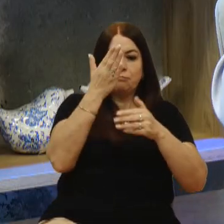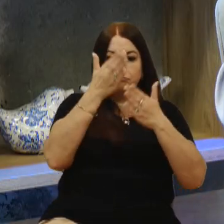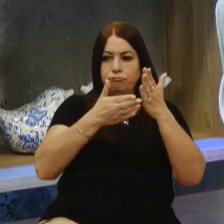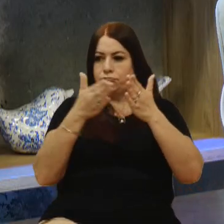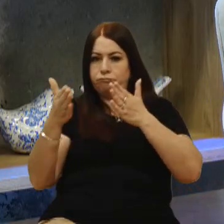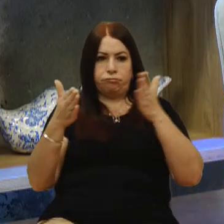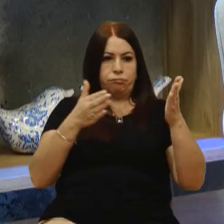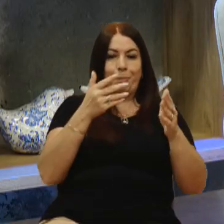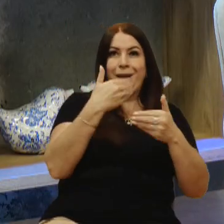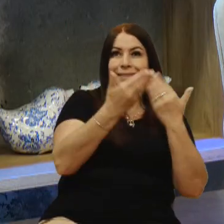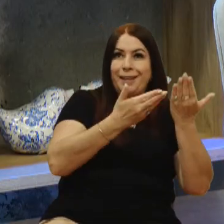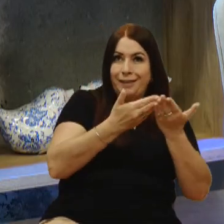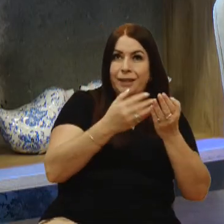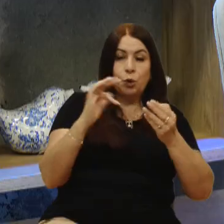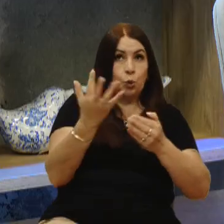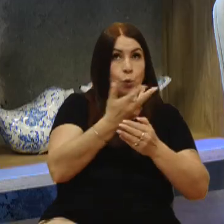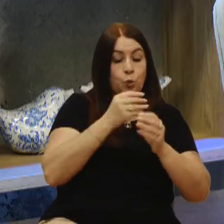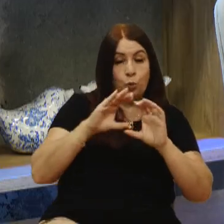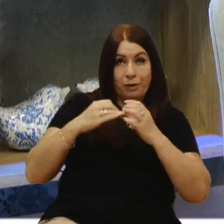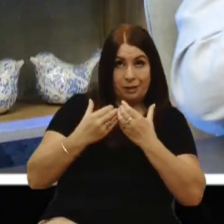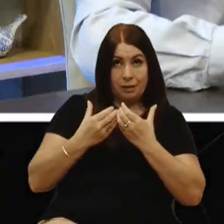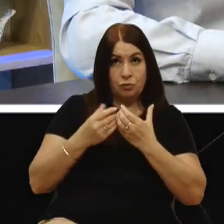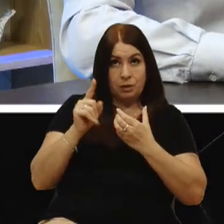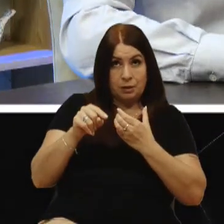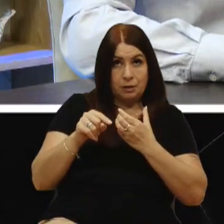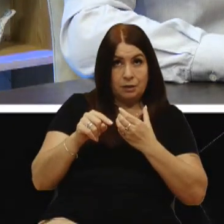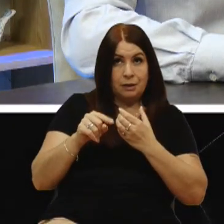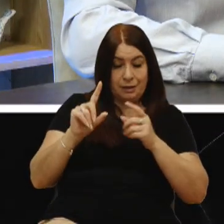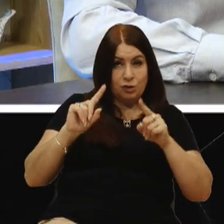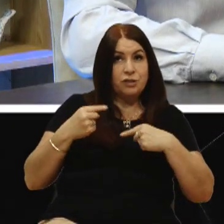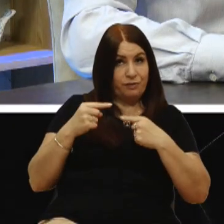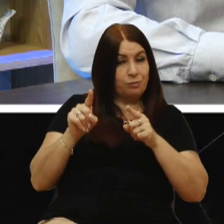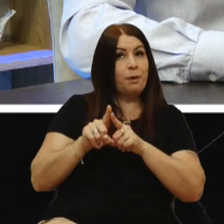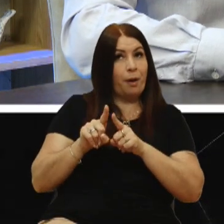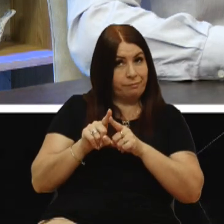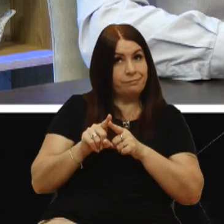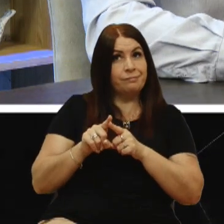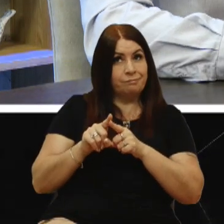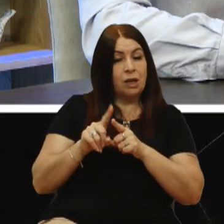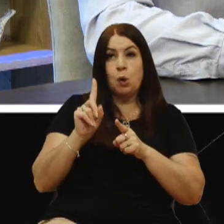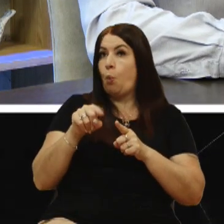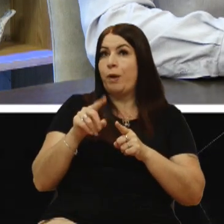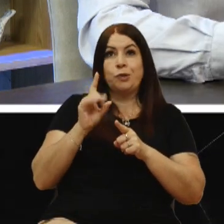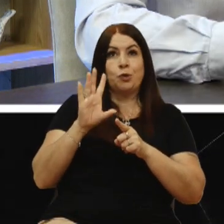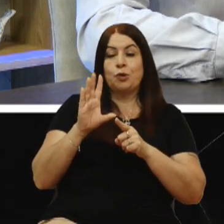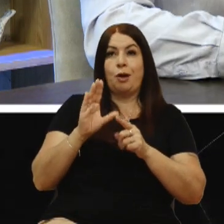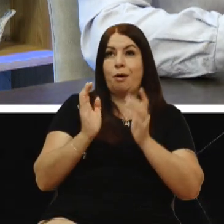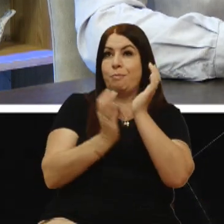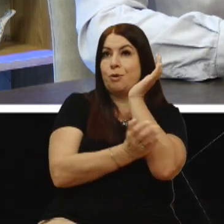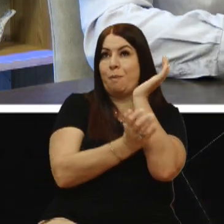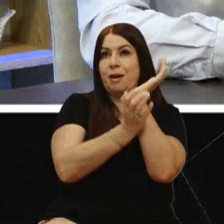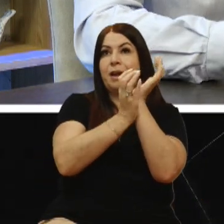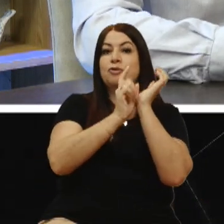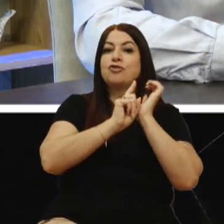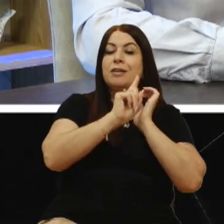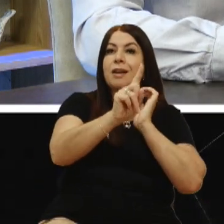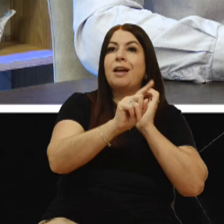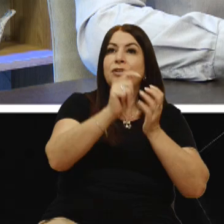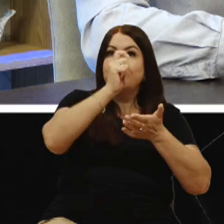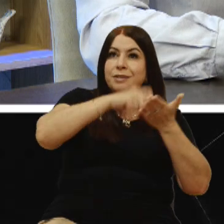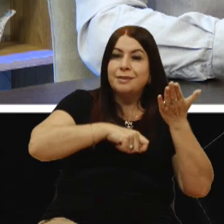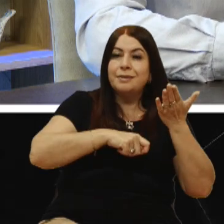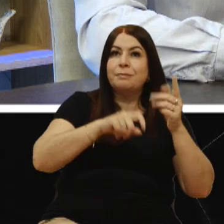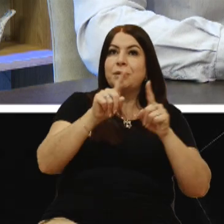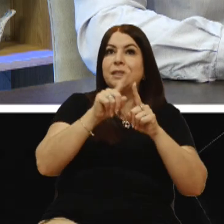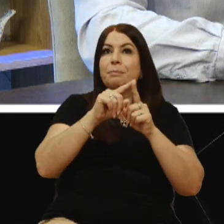3 para atender toda a comunidade. Tem esse desafio também, porque não é só a parte burocrática de ir lá, de assinar,